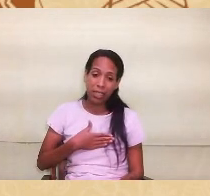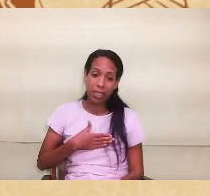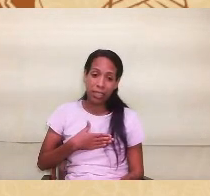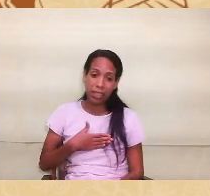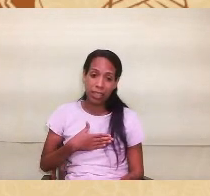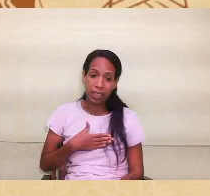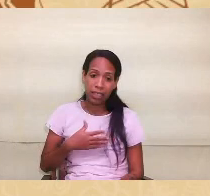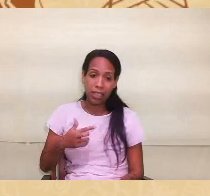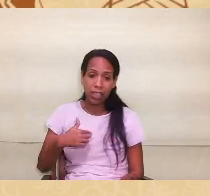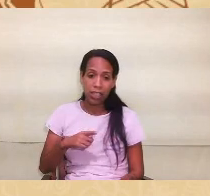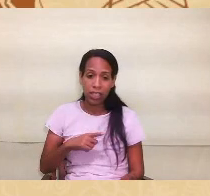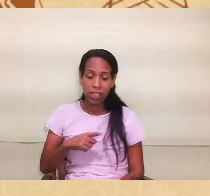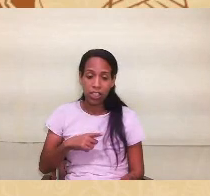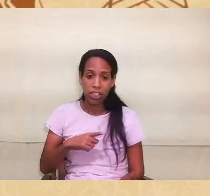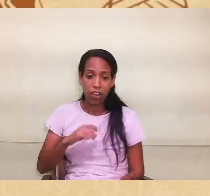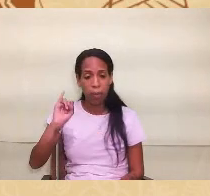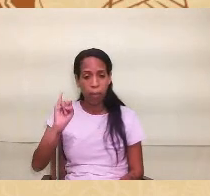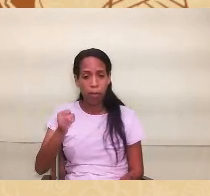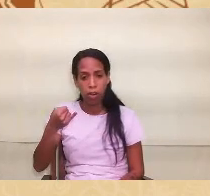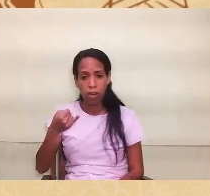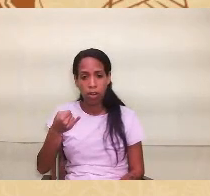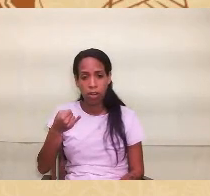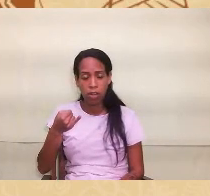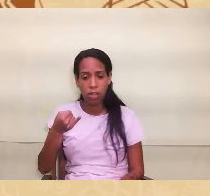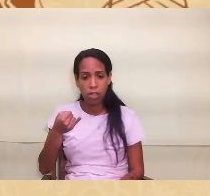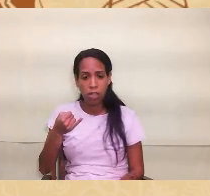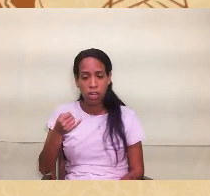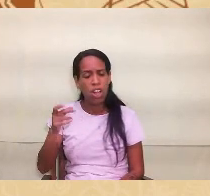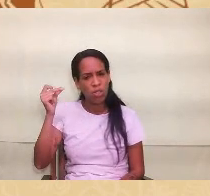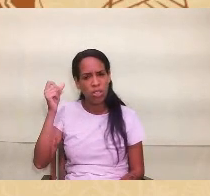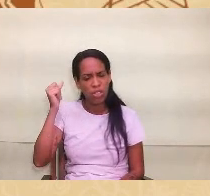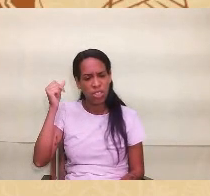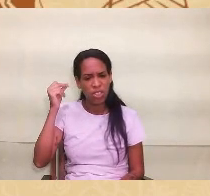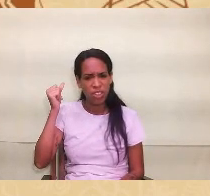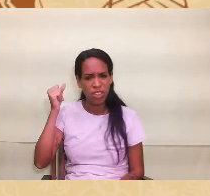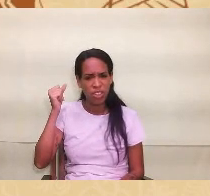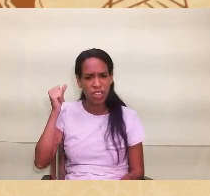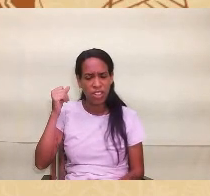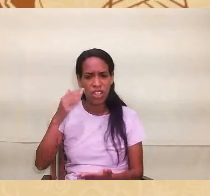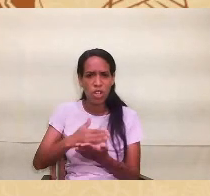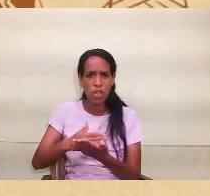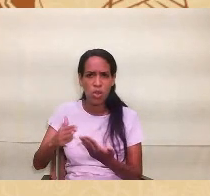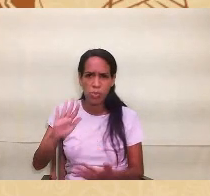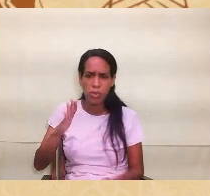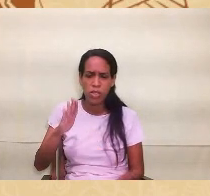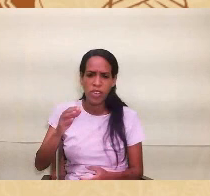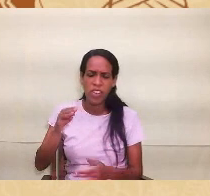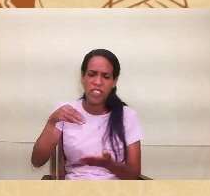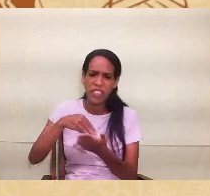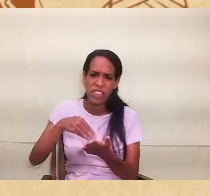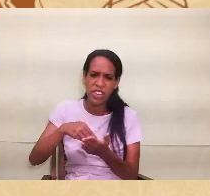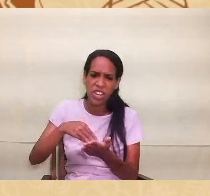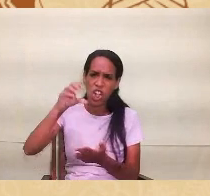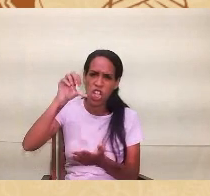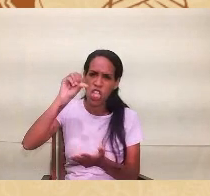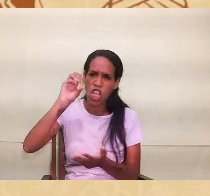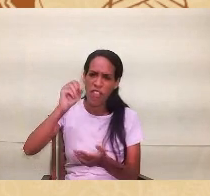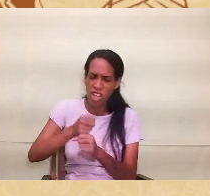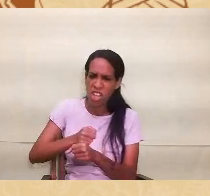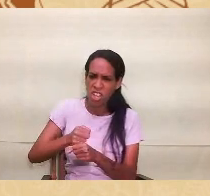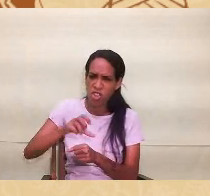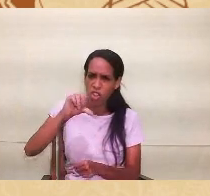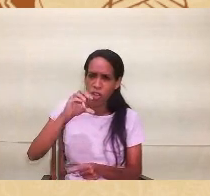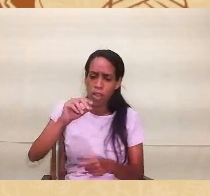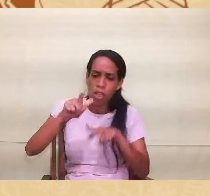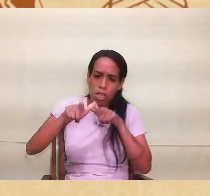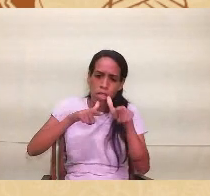Eu tive uma oportunidade há um tempo atrás, aí no início da década, final da década de 90, de